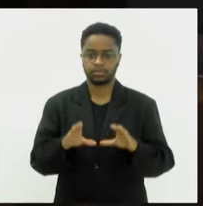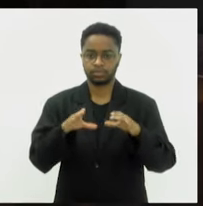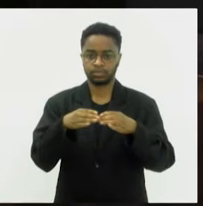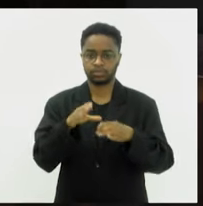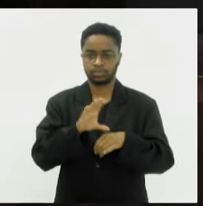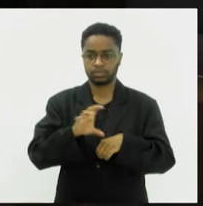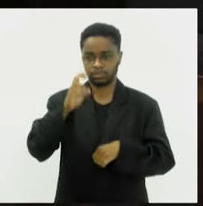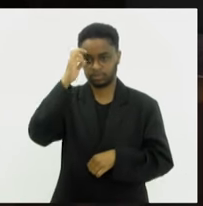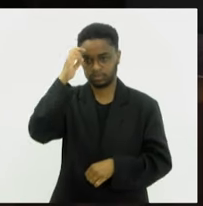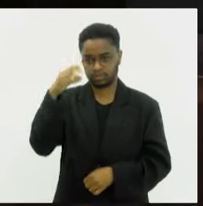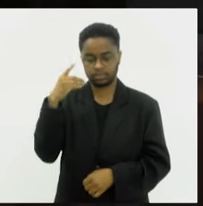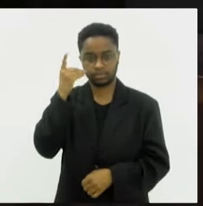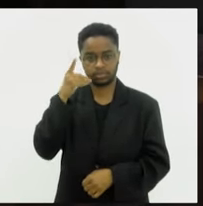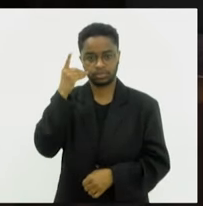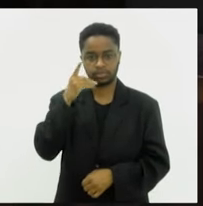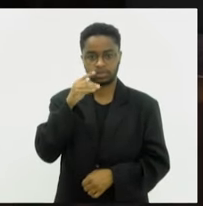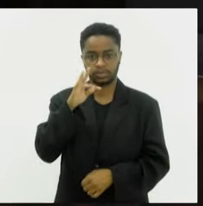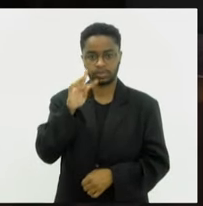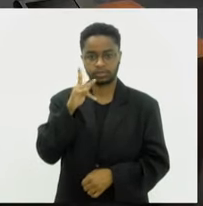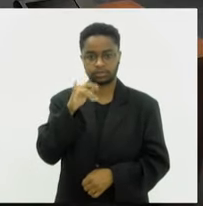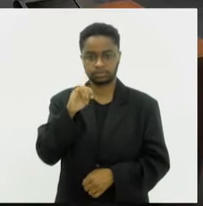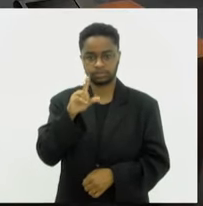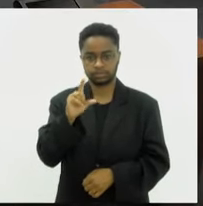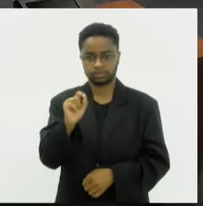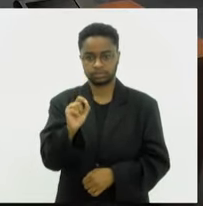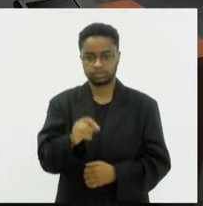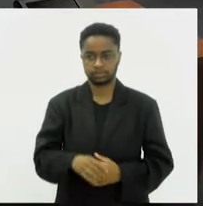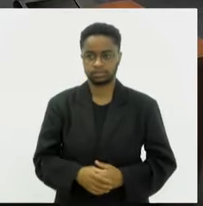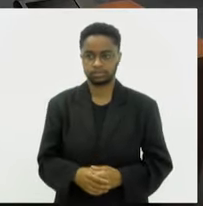Cultura, deputado Tiago Gagliasso.